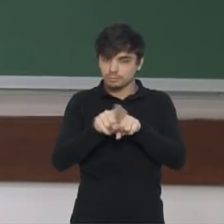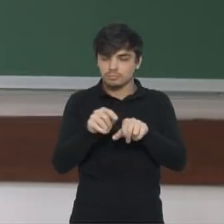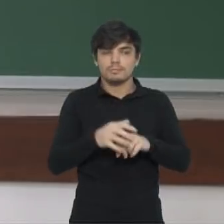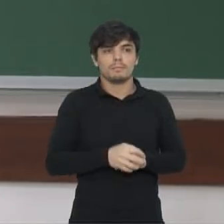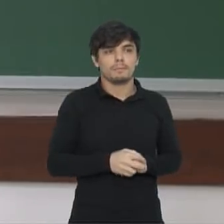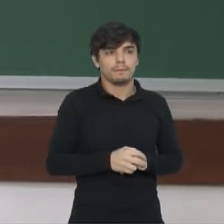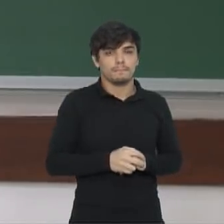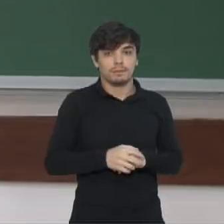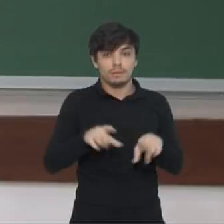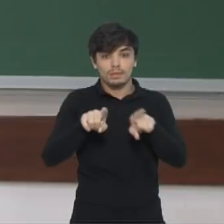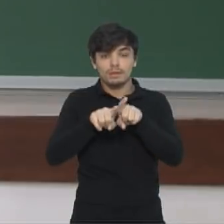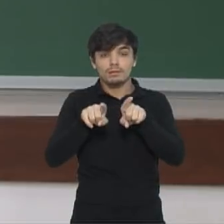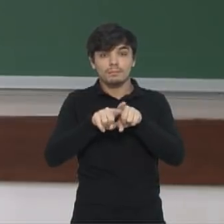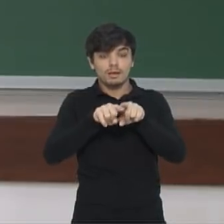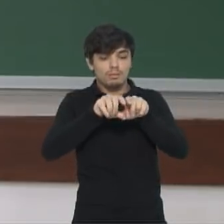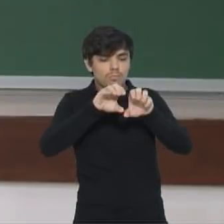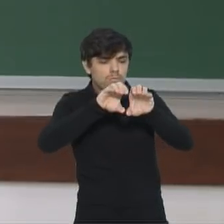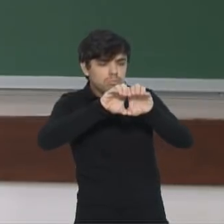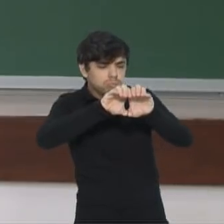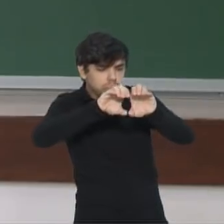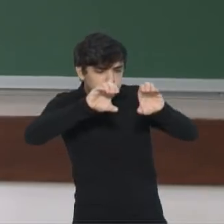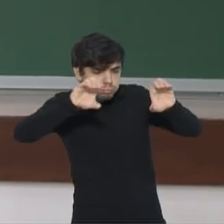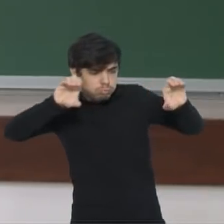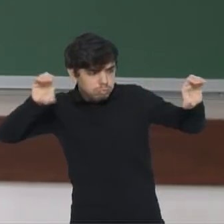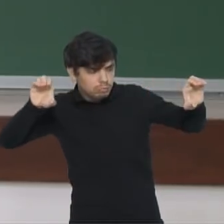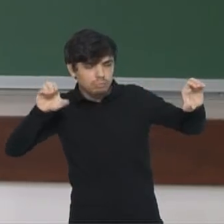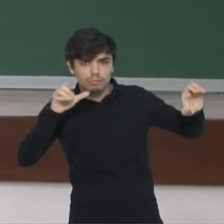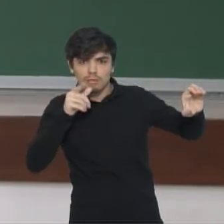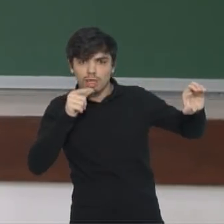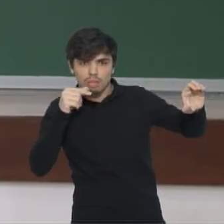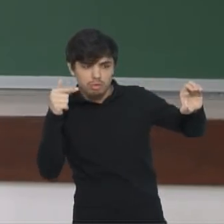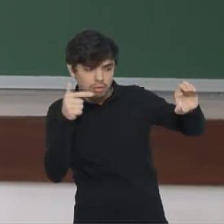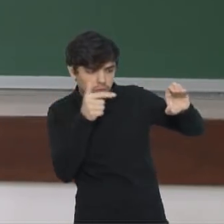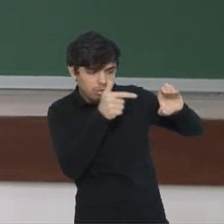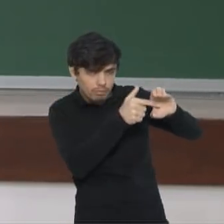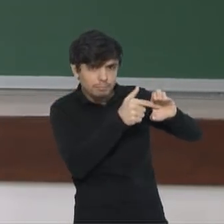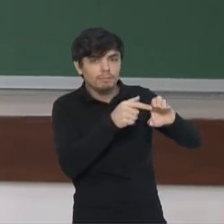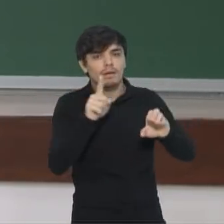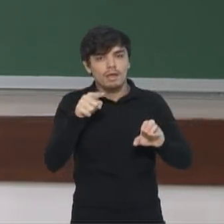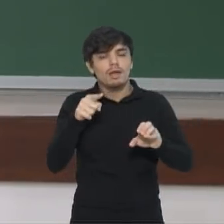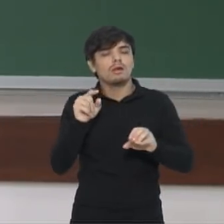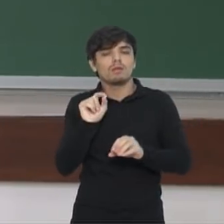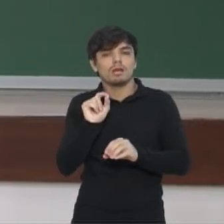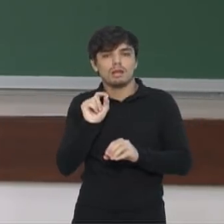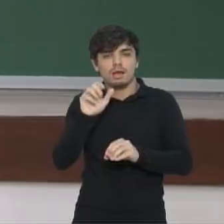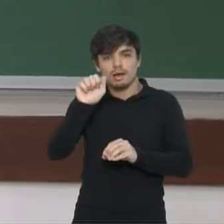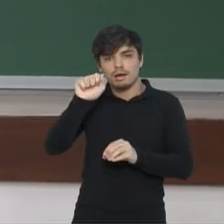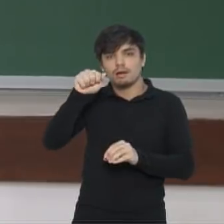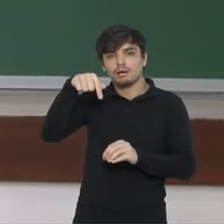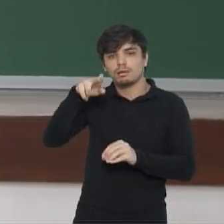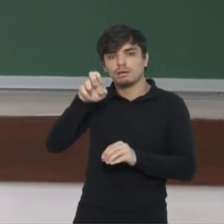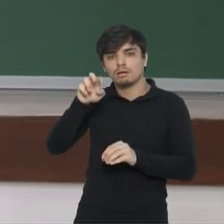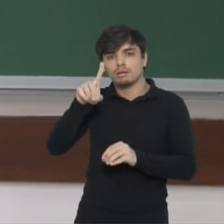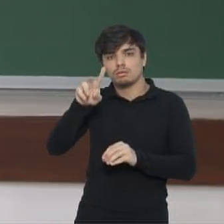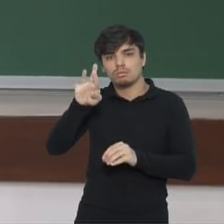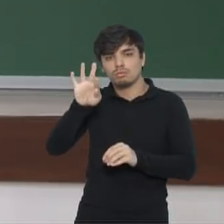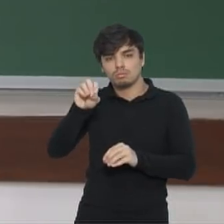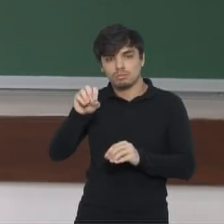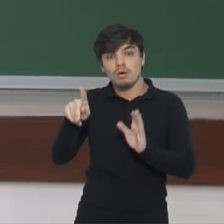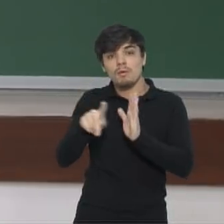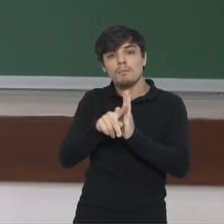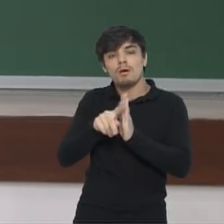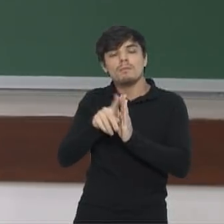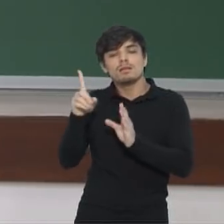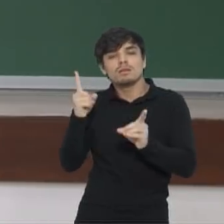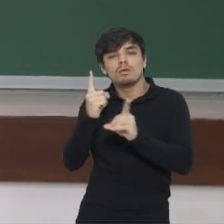Os aquedutos, pessoal. Os aquedutos, então, foi uma forma que os romanos encontraram para se levar a água mais